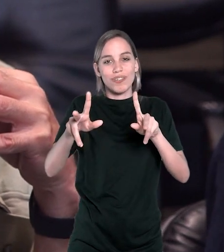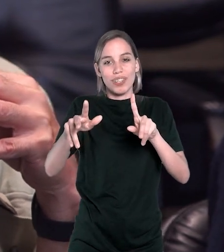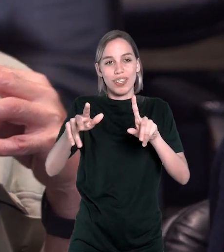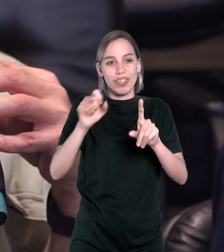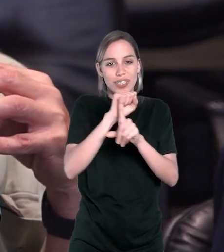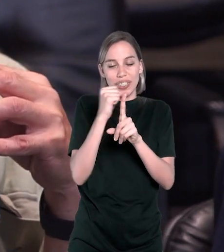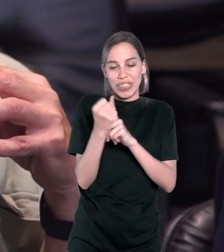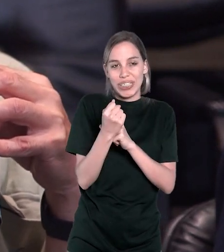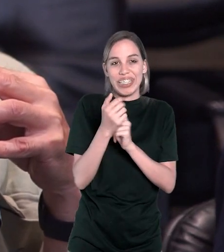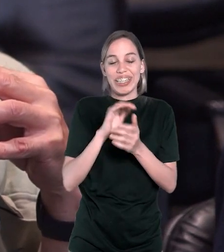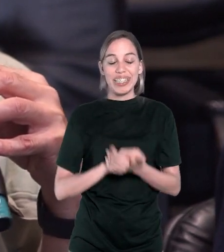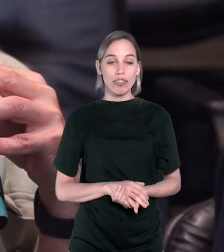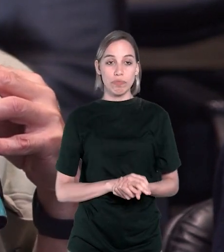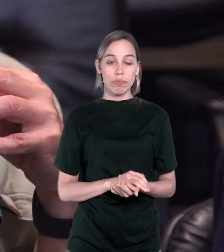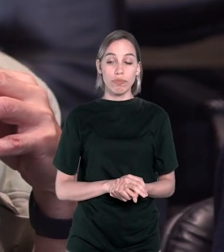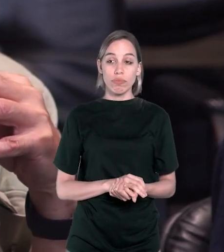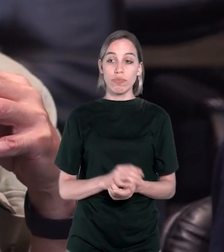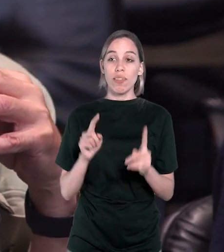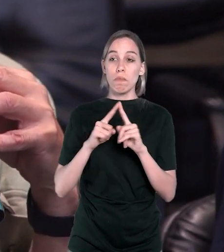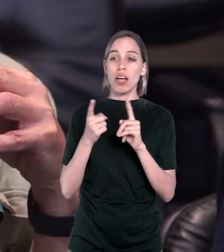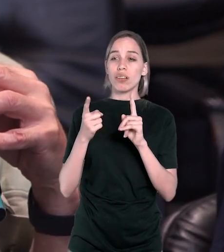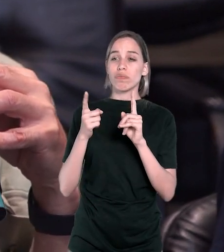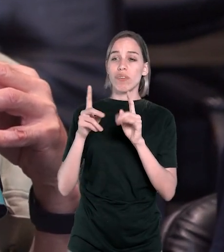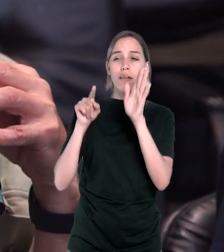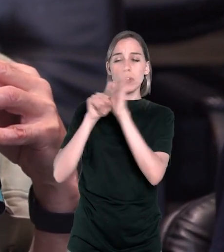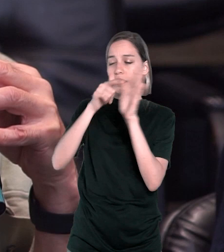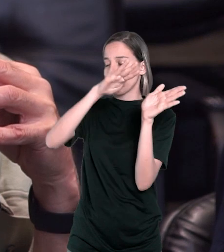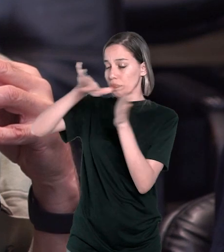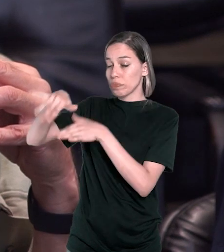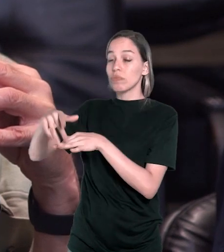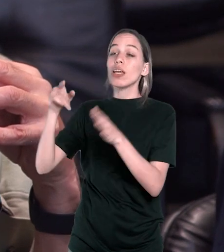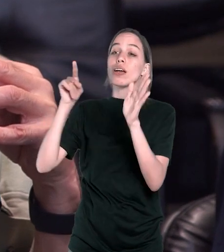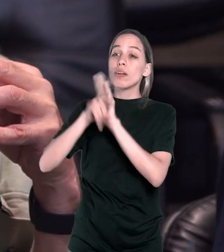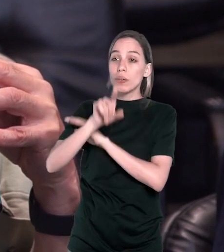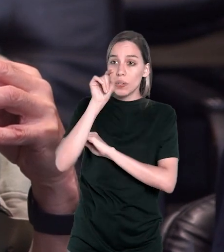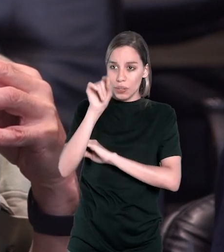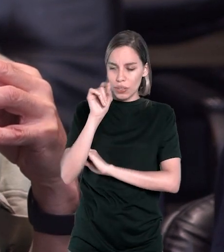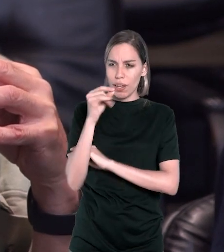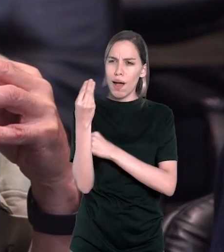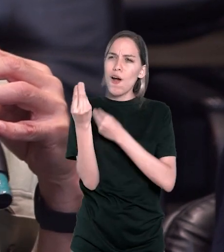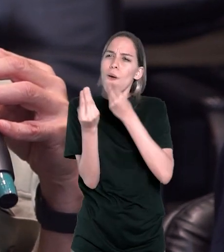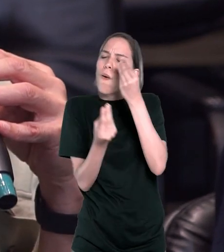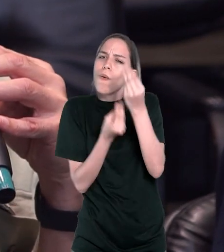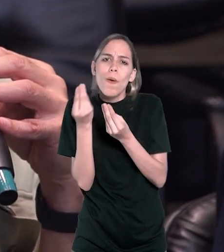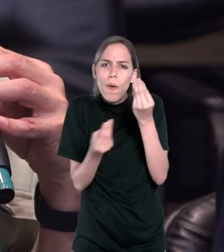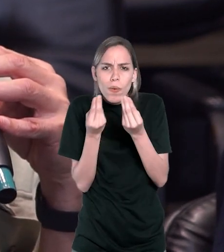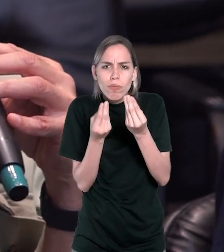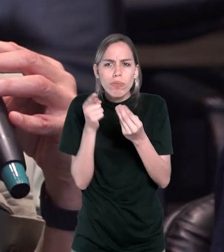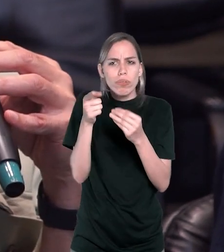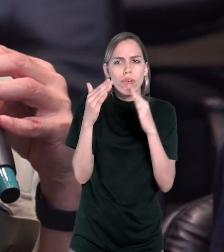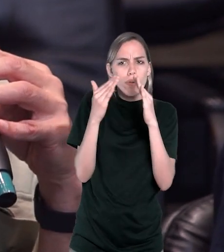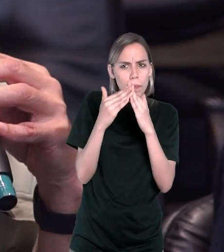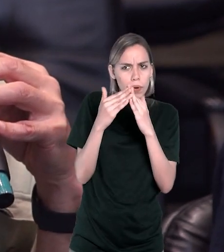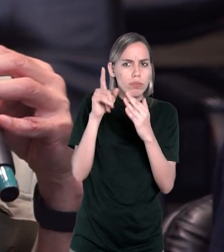humano. Mas eu queria te perguntar, na verdade, outra coisa. Como é que é isso? Né? Você mora nos Estados